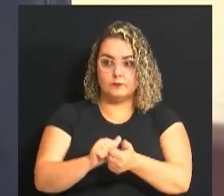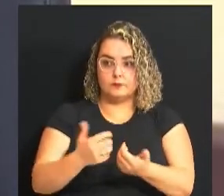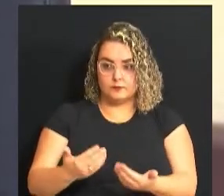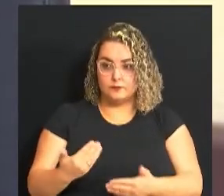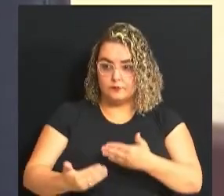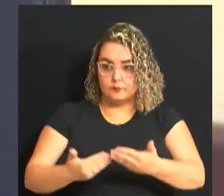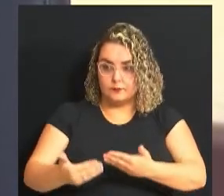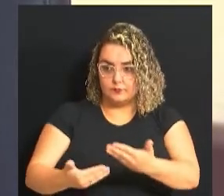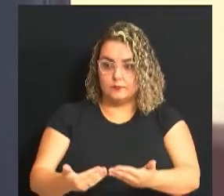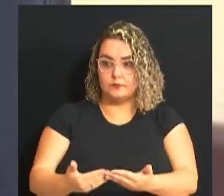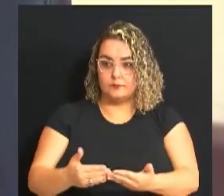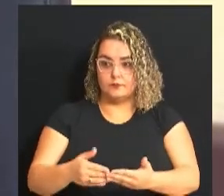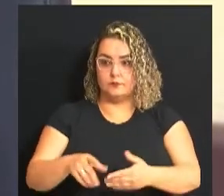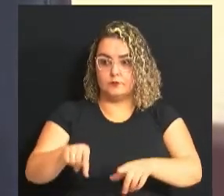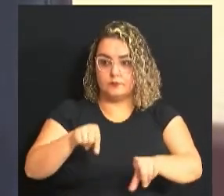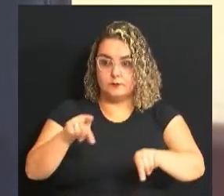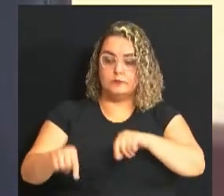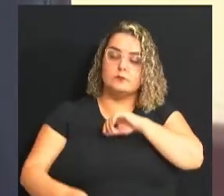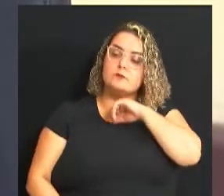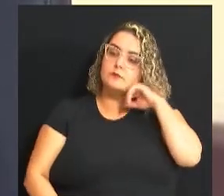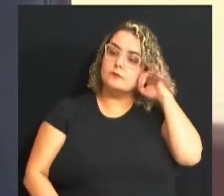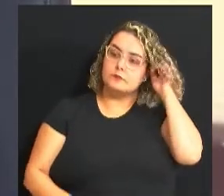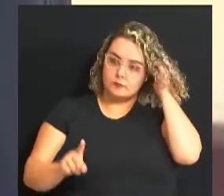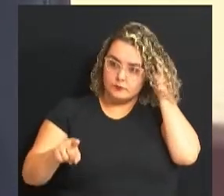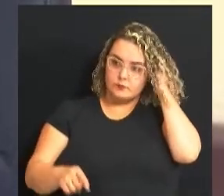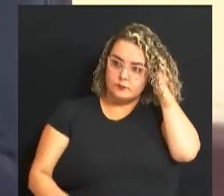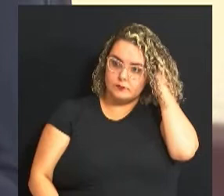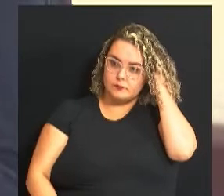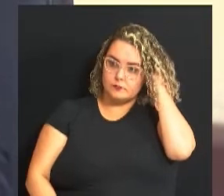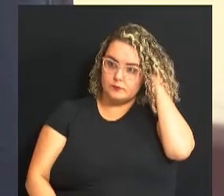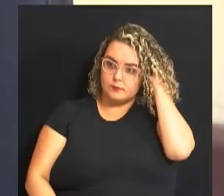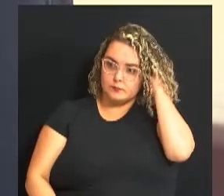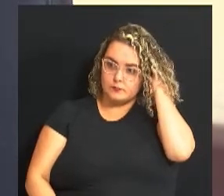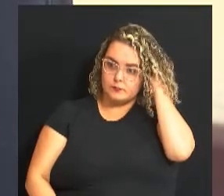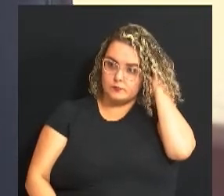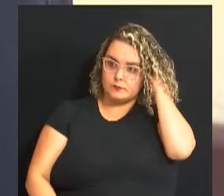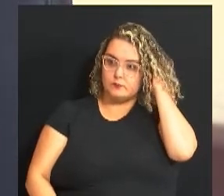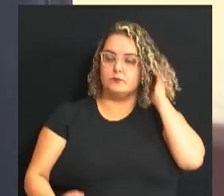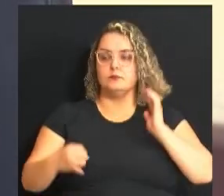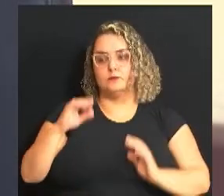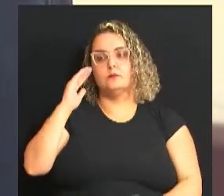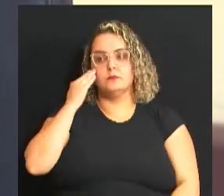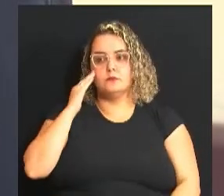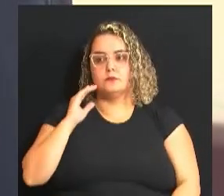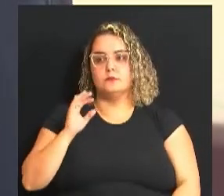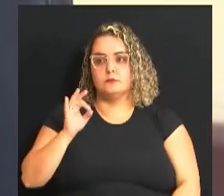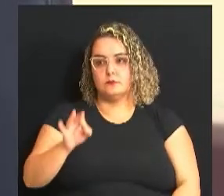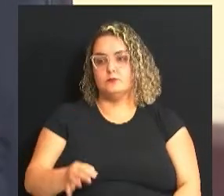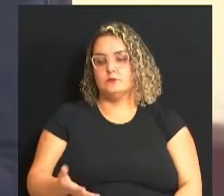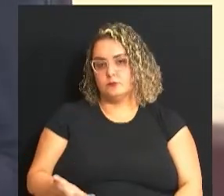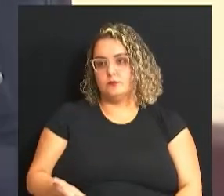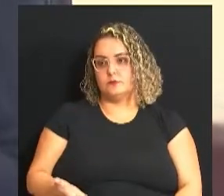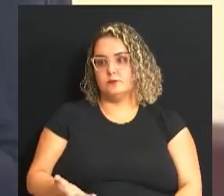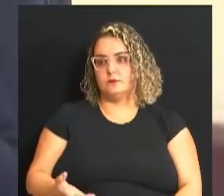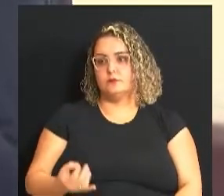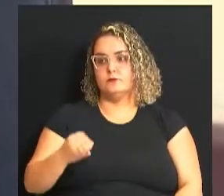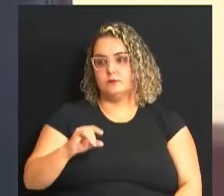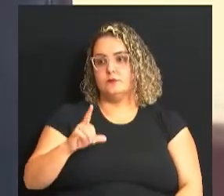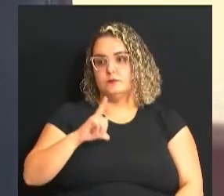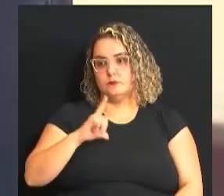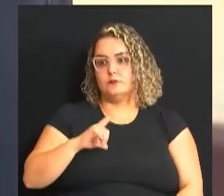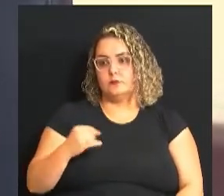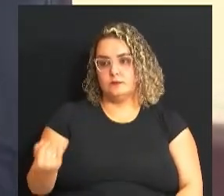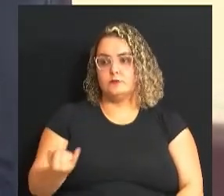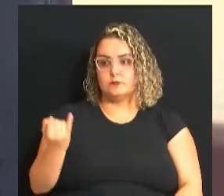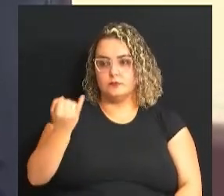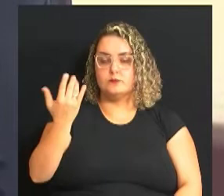processo eletivo de escolha, né? É isso, se eu bem entendi. Então, se tivesse, seria importante